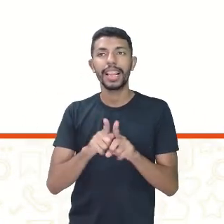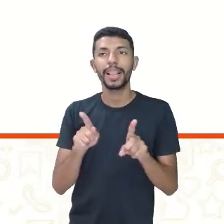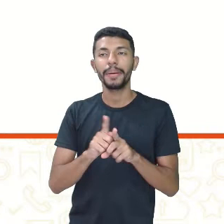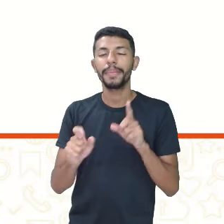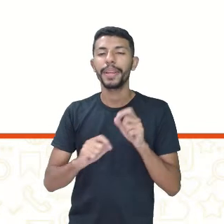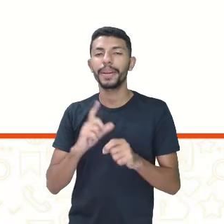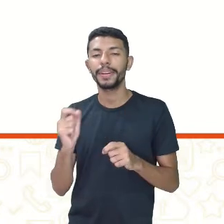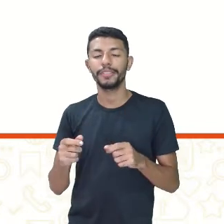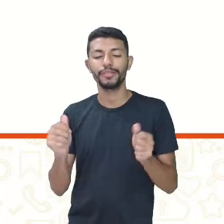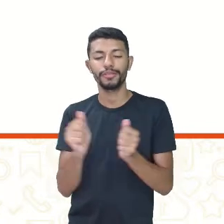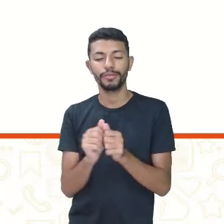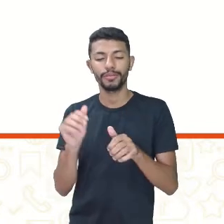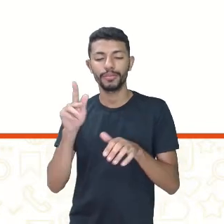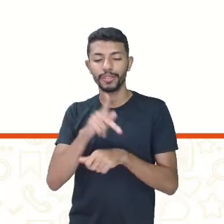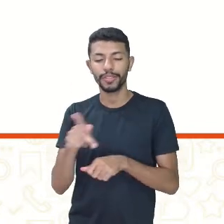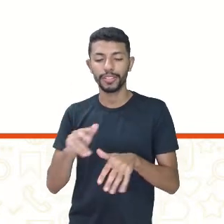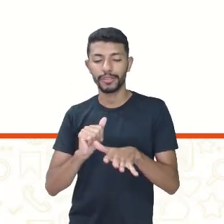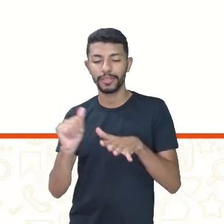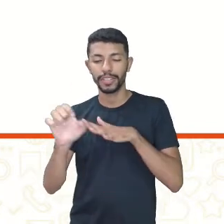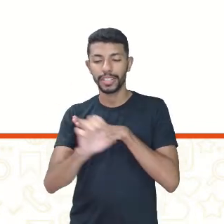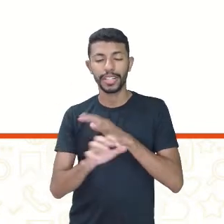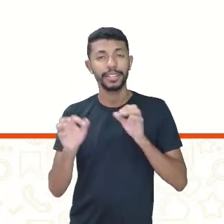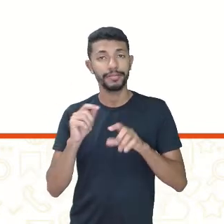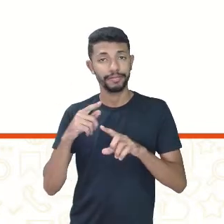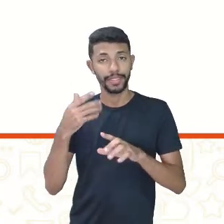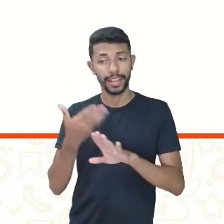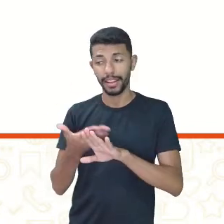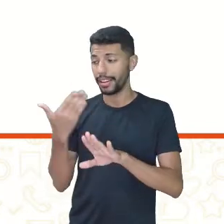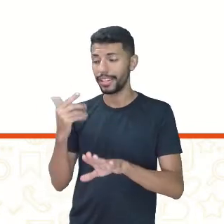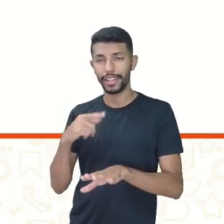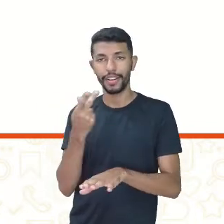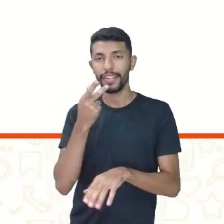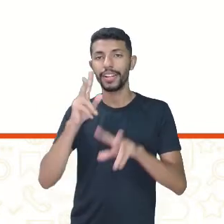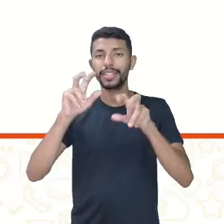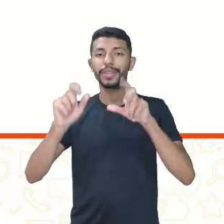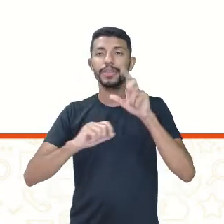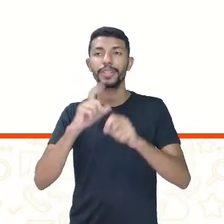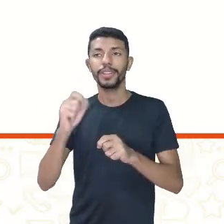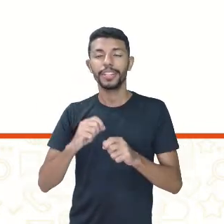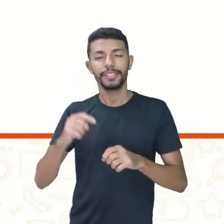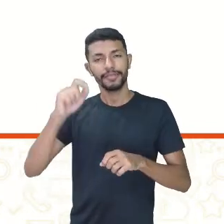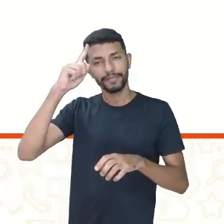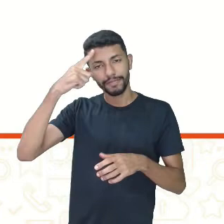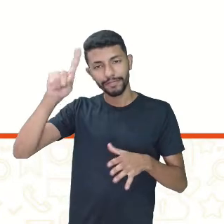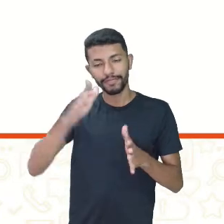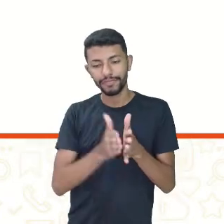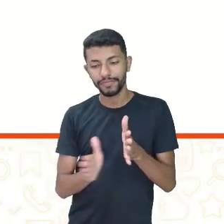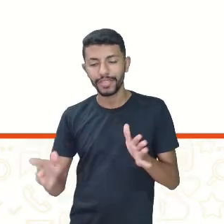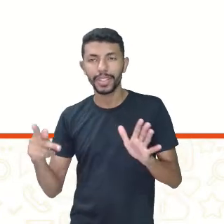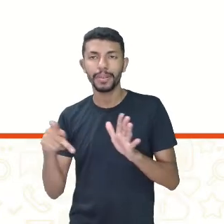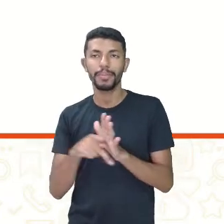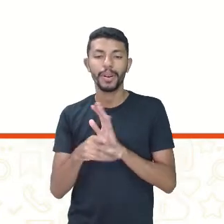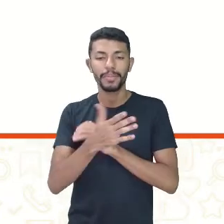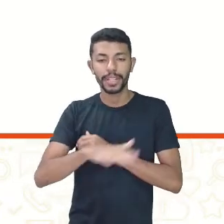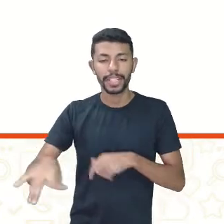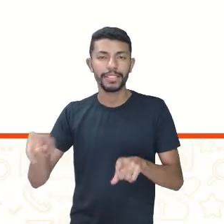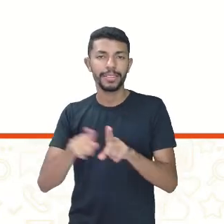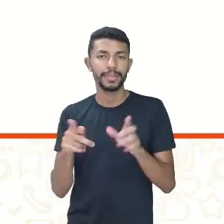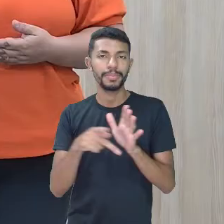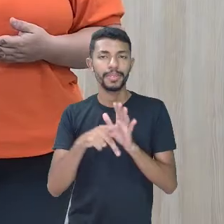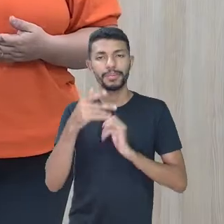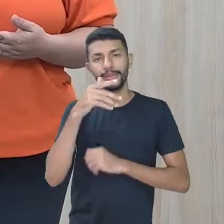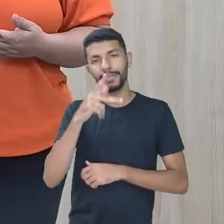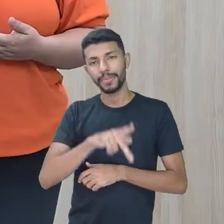momento anterior da importância da rotina para as crianças e para o professor do AEE. Então, nós